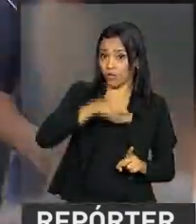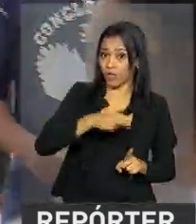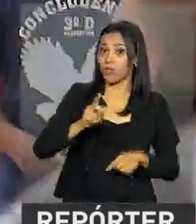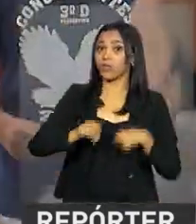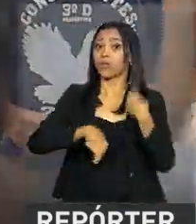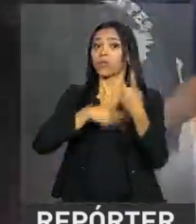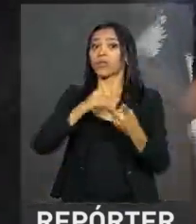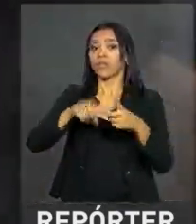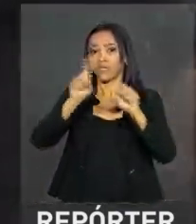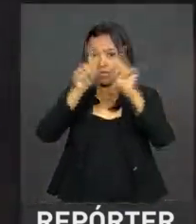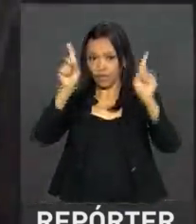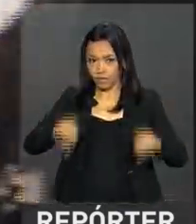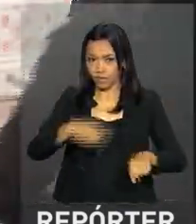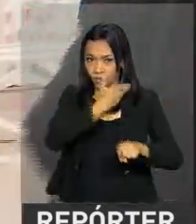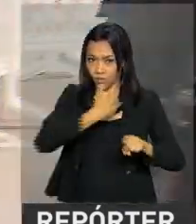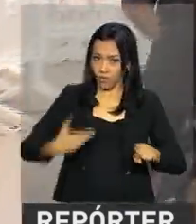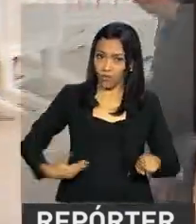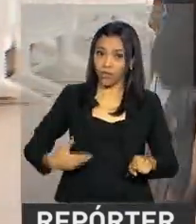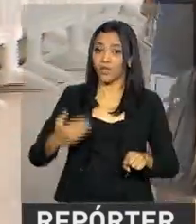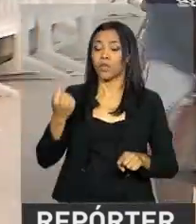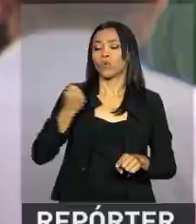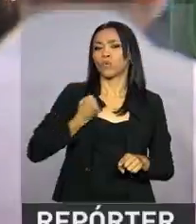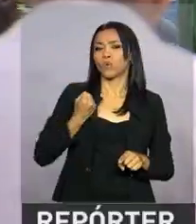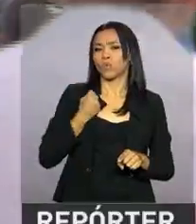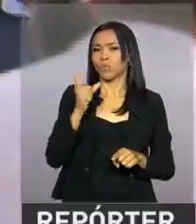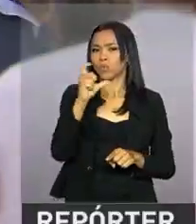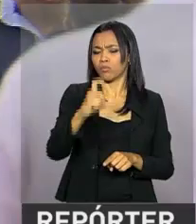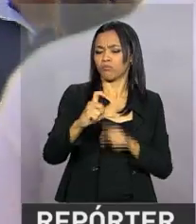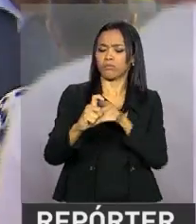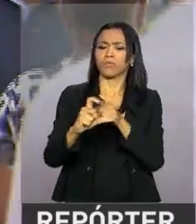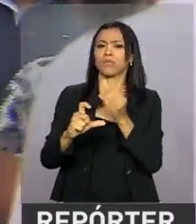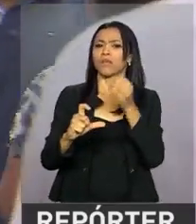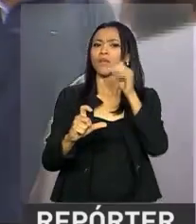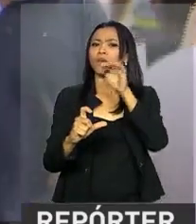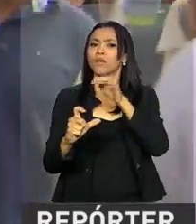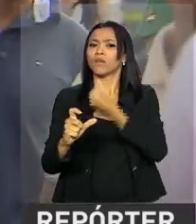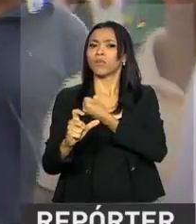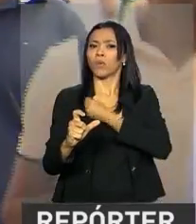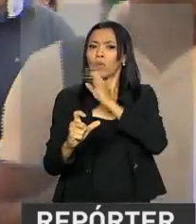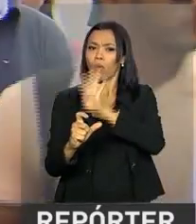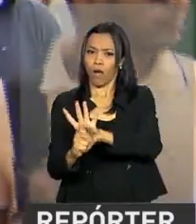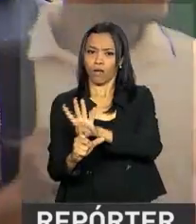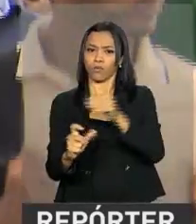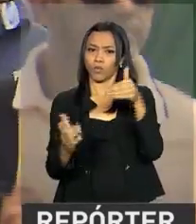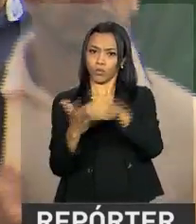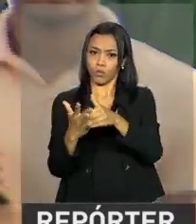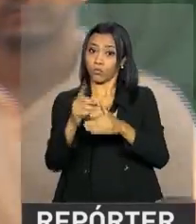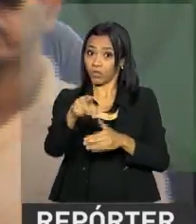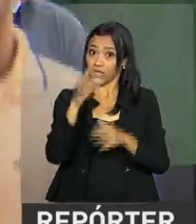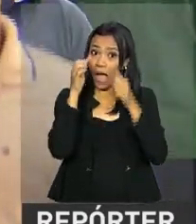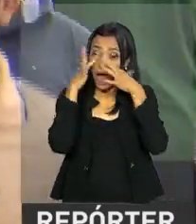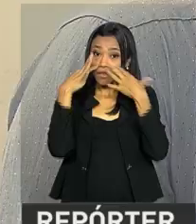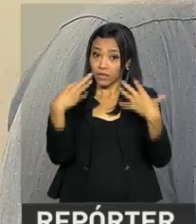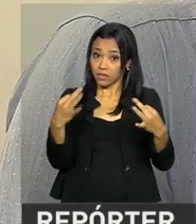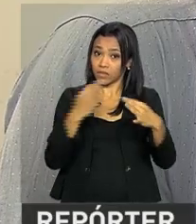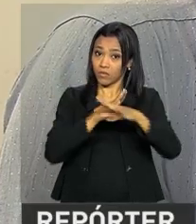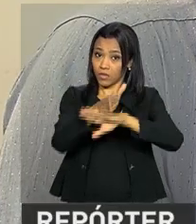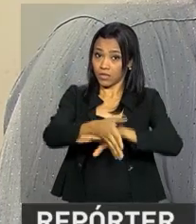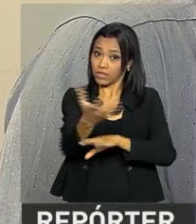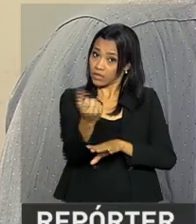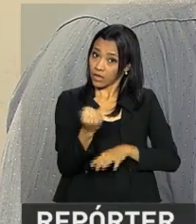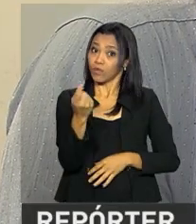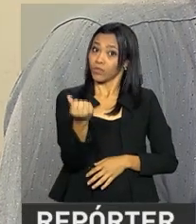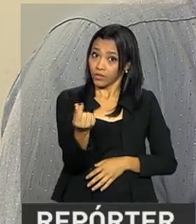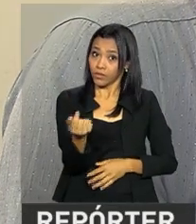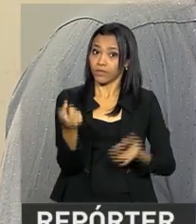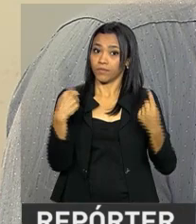para os servidores públicos com inscrição final 4. Por isso, é importante estar atento quando for às agências bancárias sacar o dinheiro. O trabalhador tem de